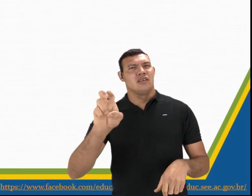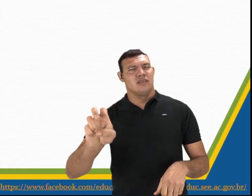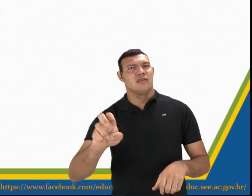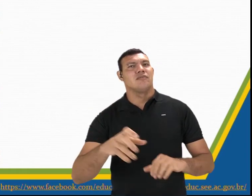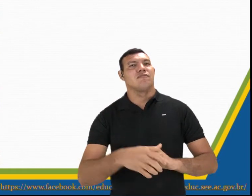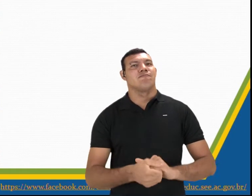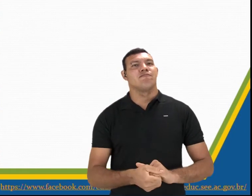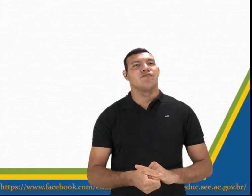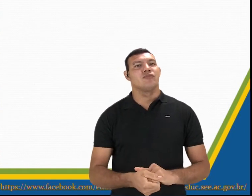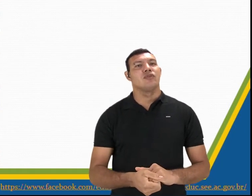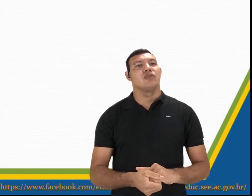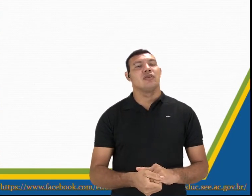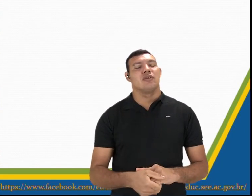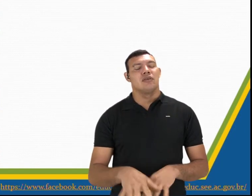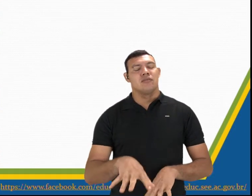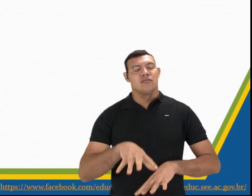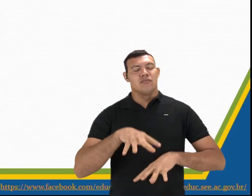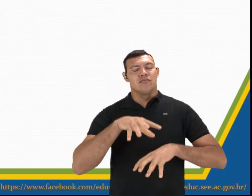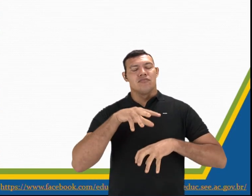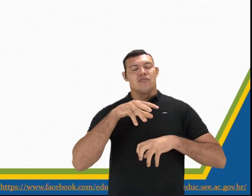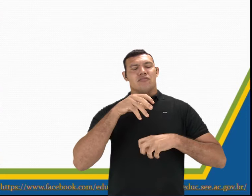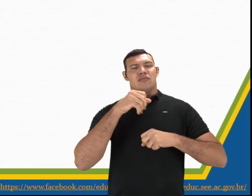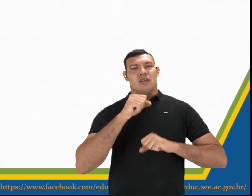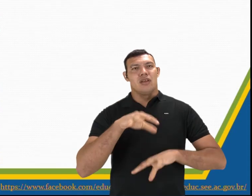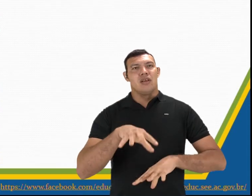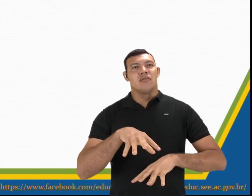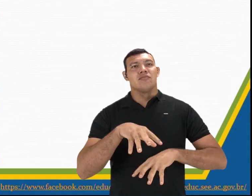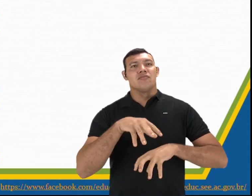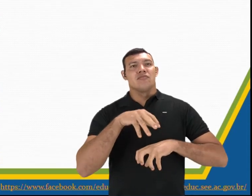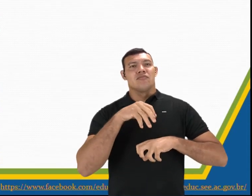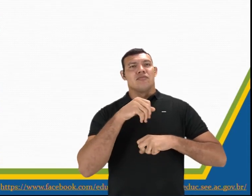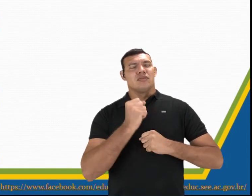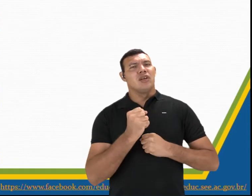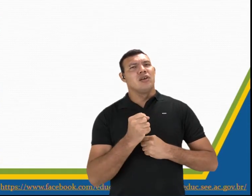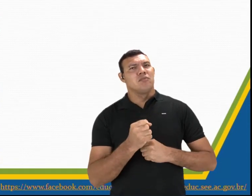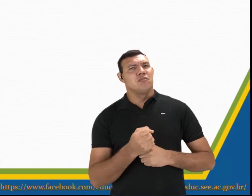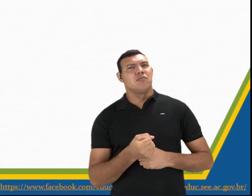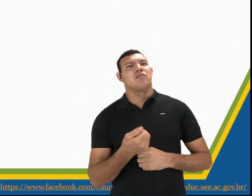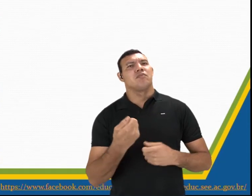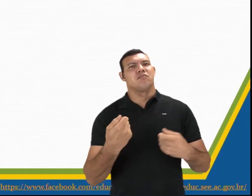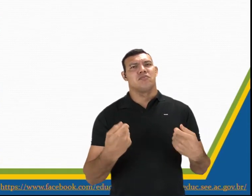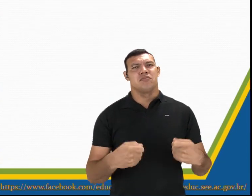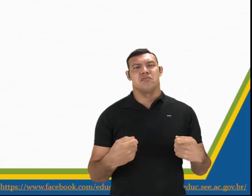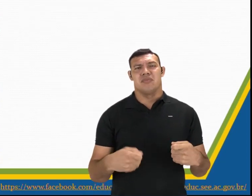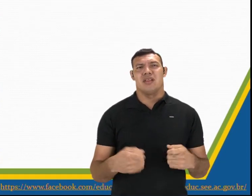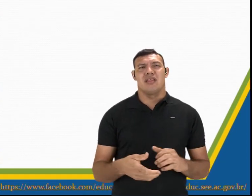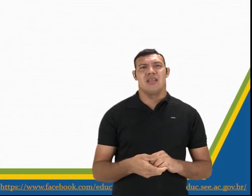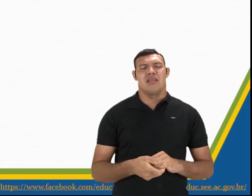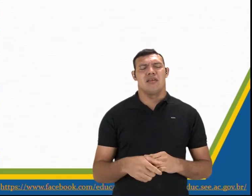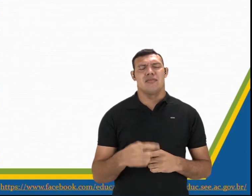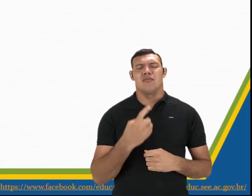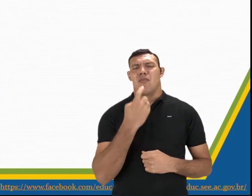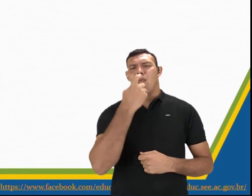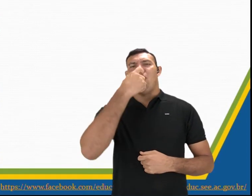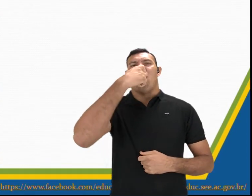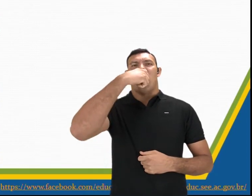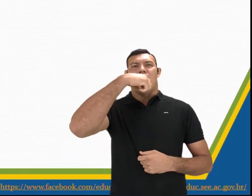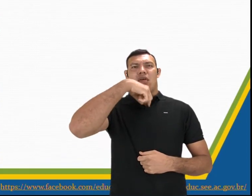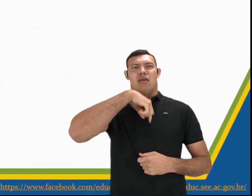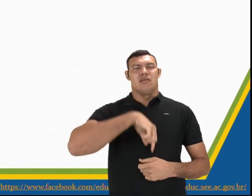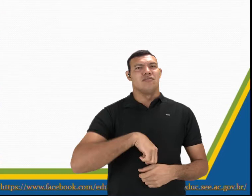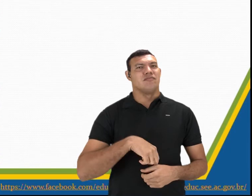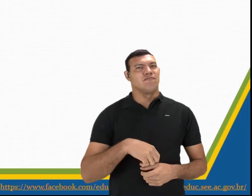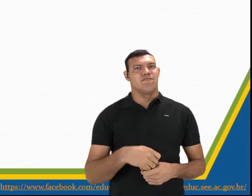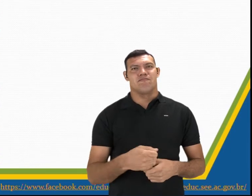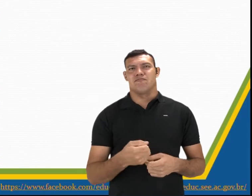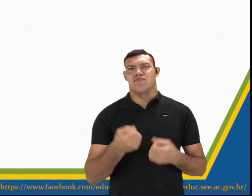uma conquista. Não tem como explicar. Respirar sozinha, não sentir aquele tubo dentro de mim, não